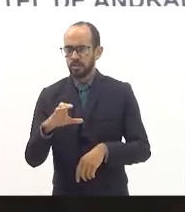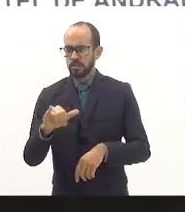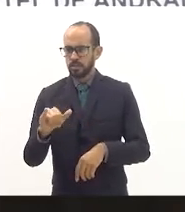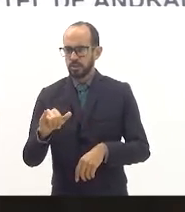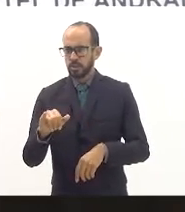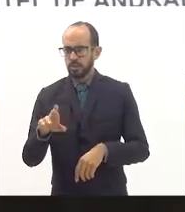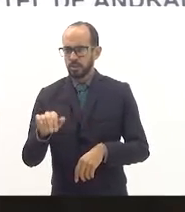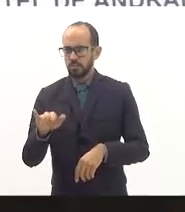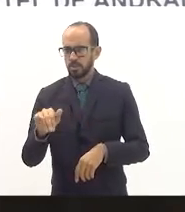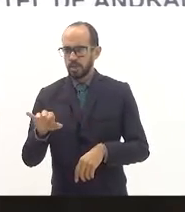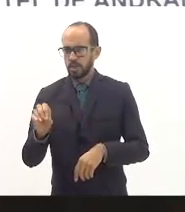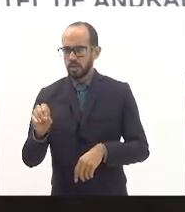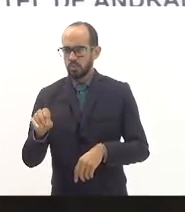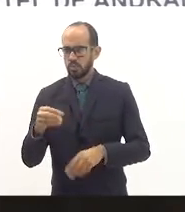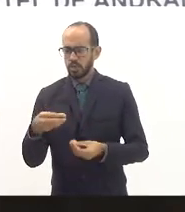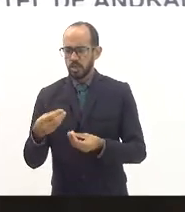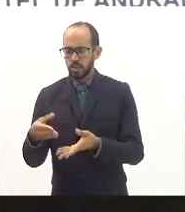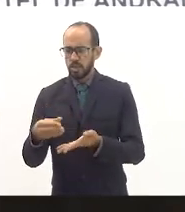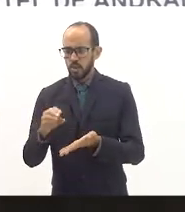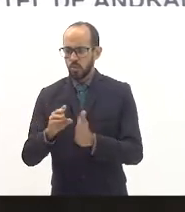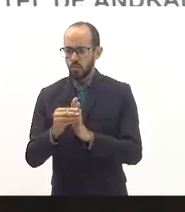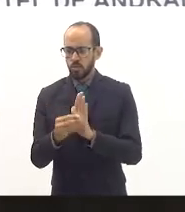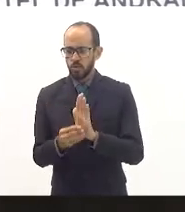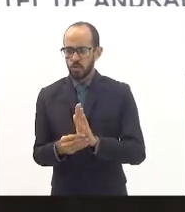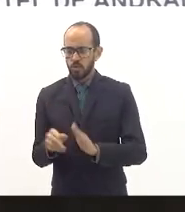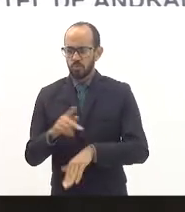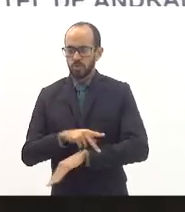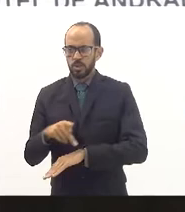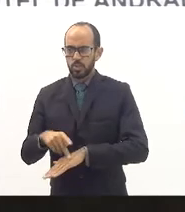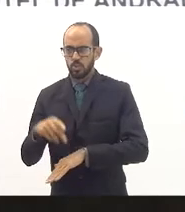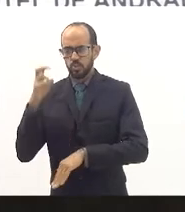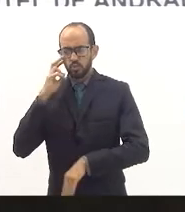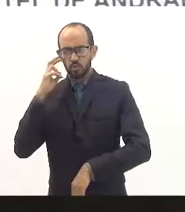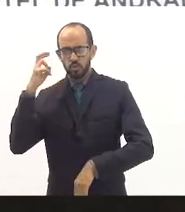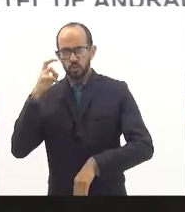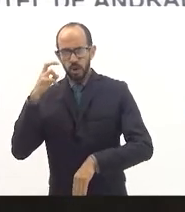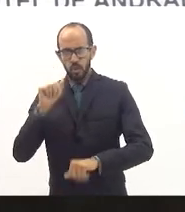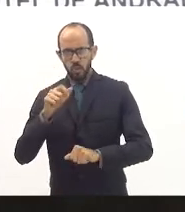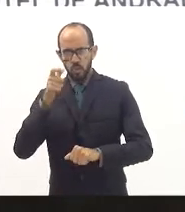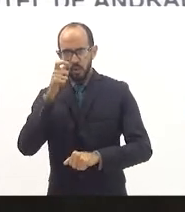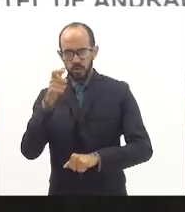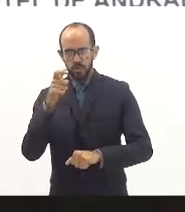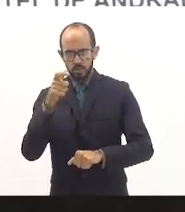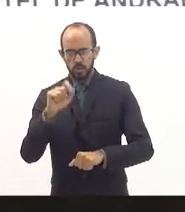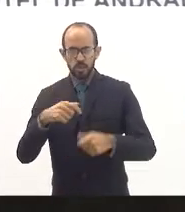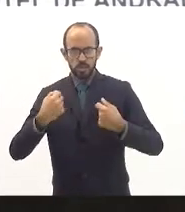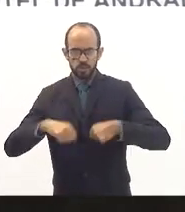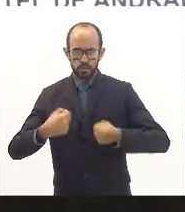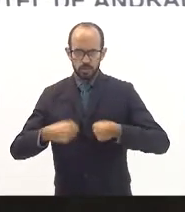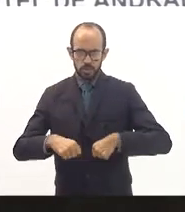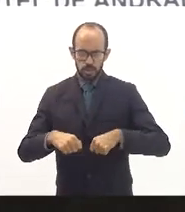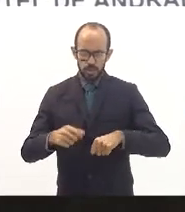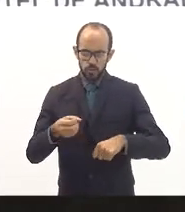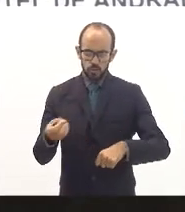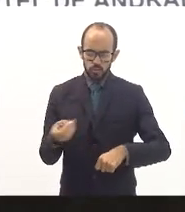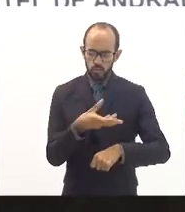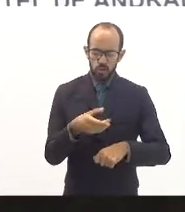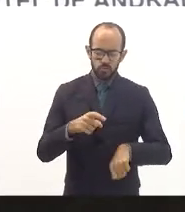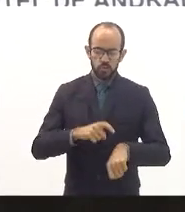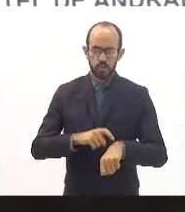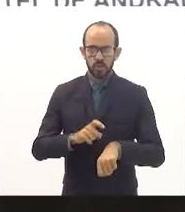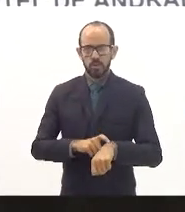deu o conteúdo pedagógico e cultural. Atento às demandas dos novos